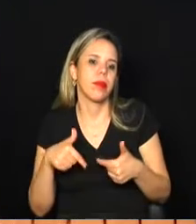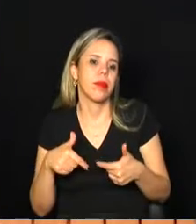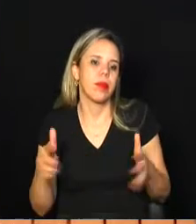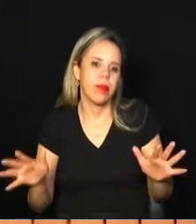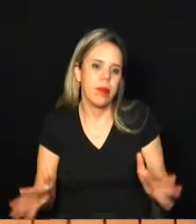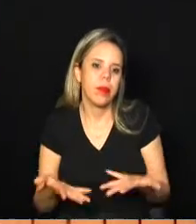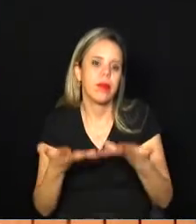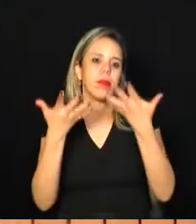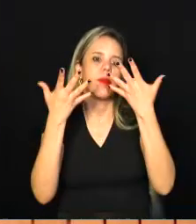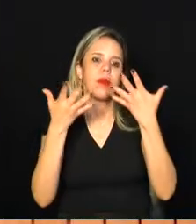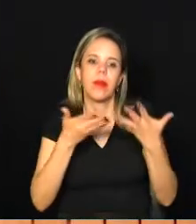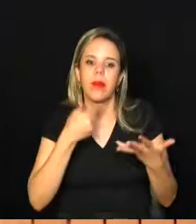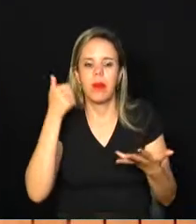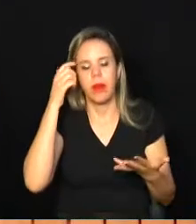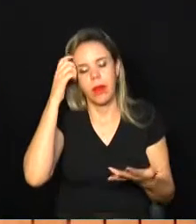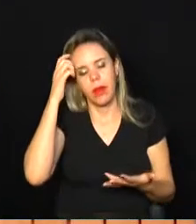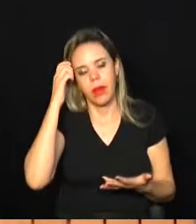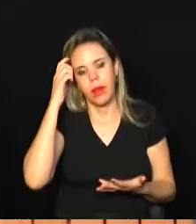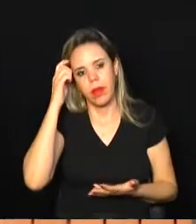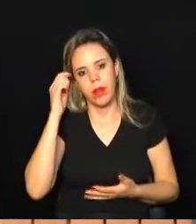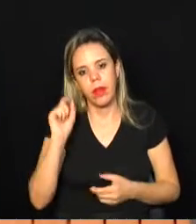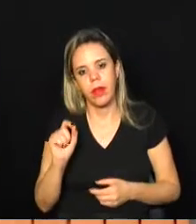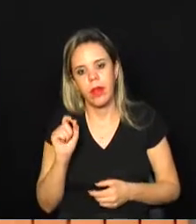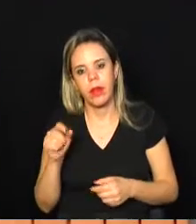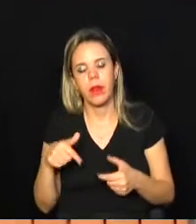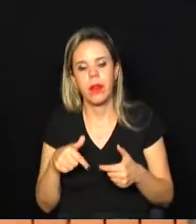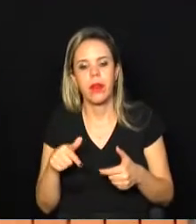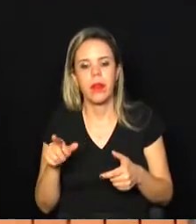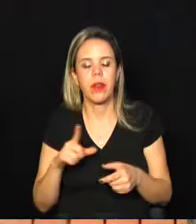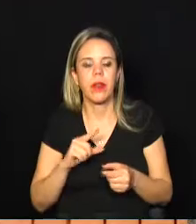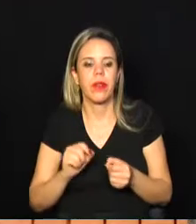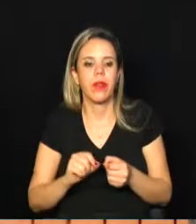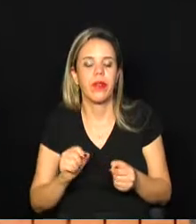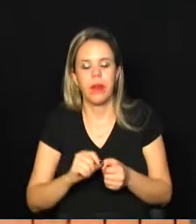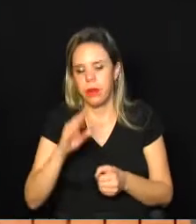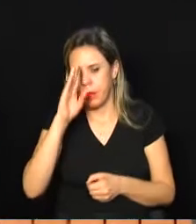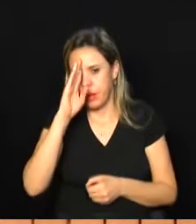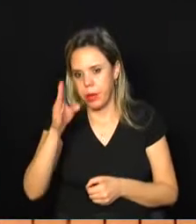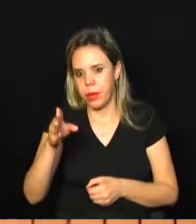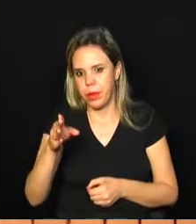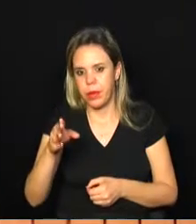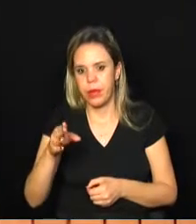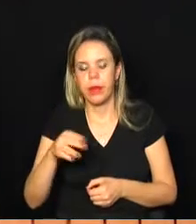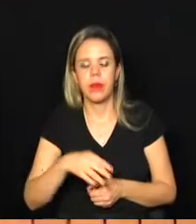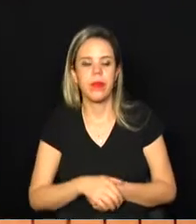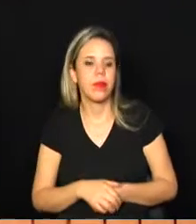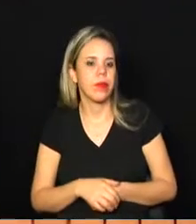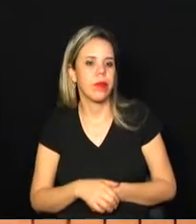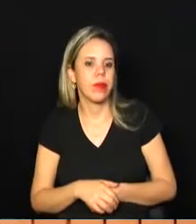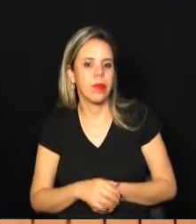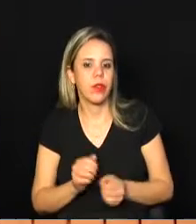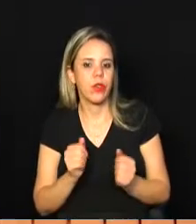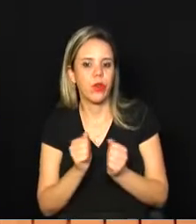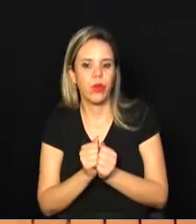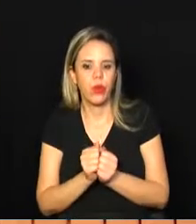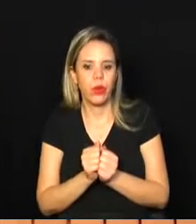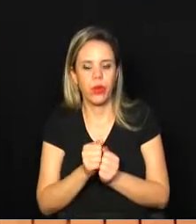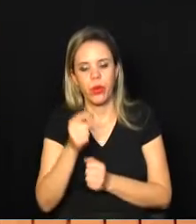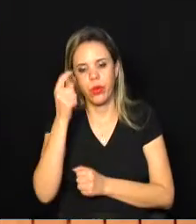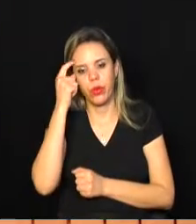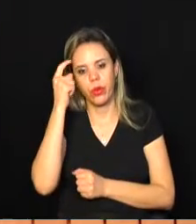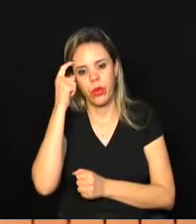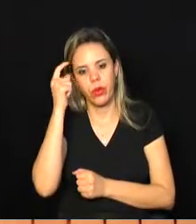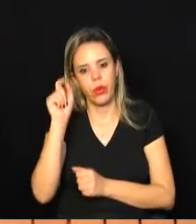fomentado e esse trabalho que se realiza principalmente na região central caminhar junto com aquilo que eu